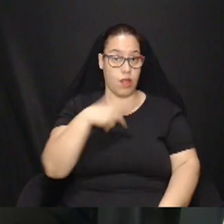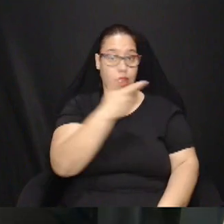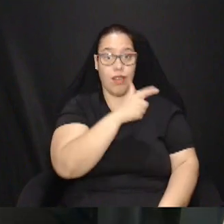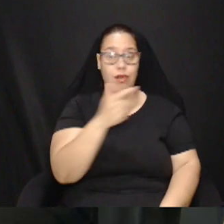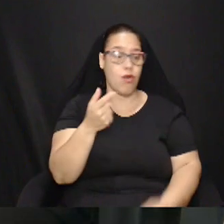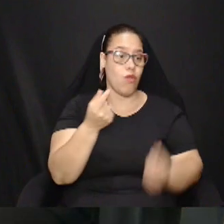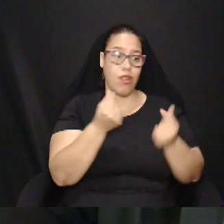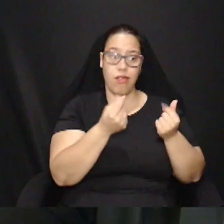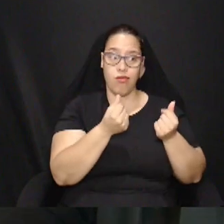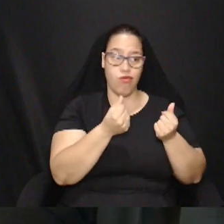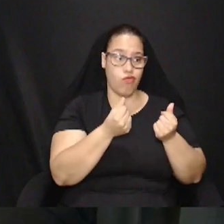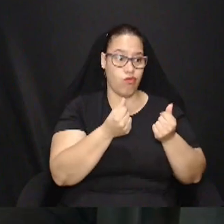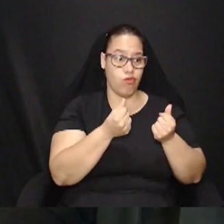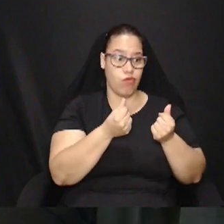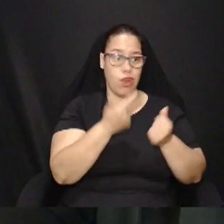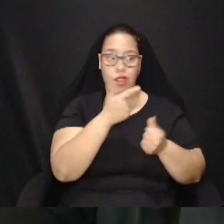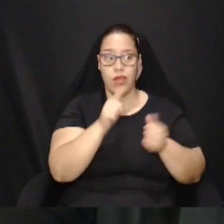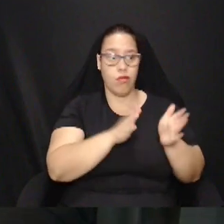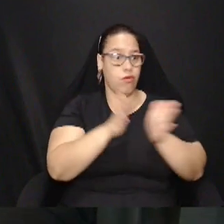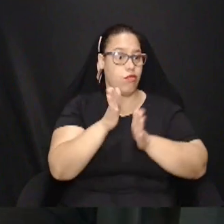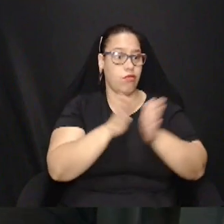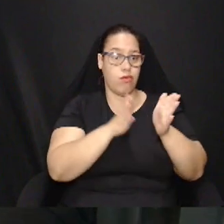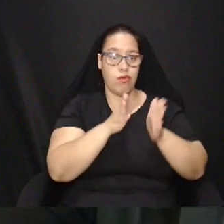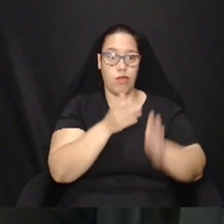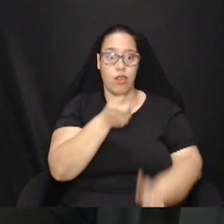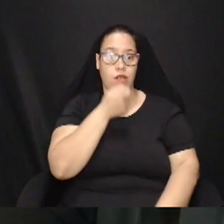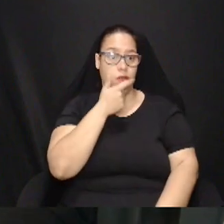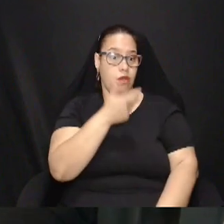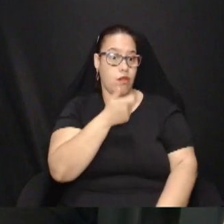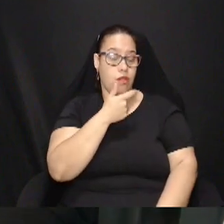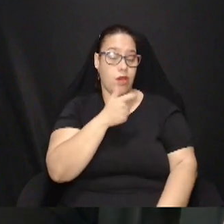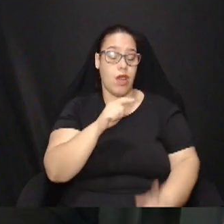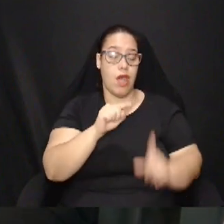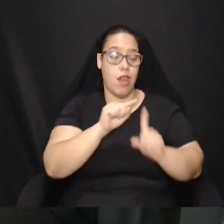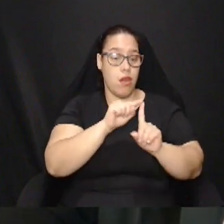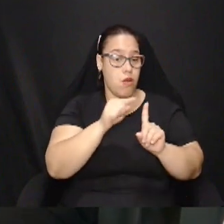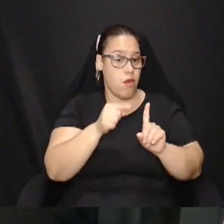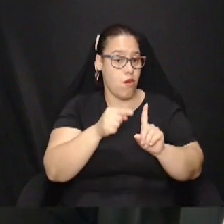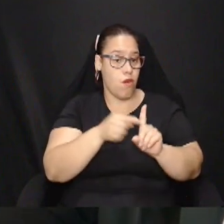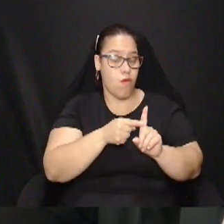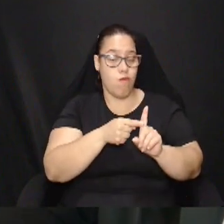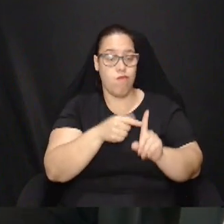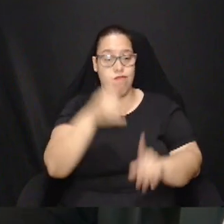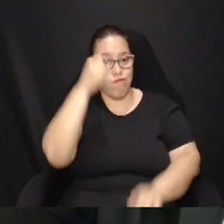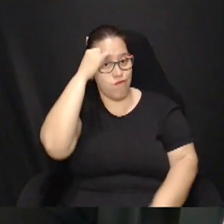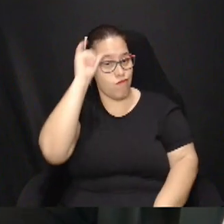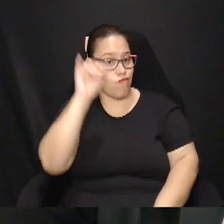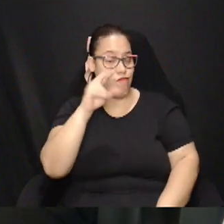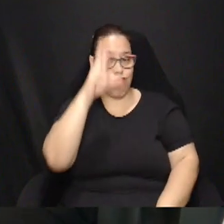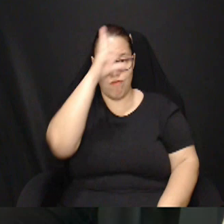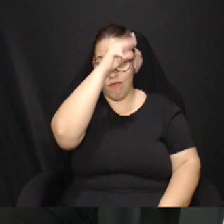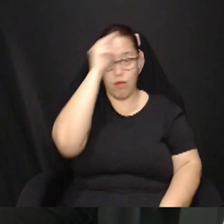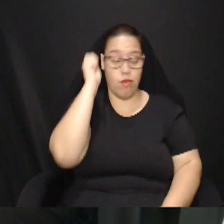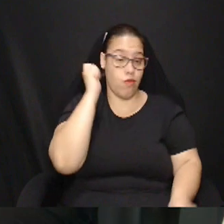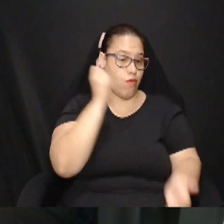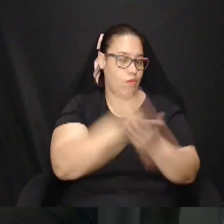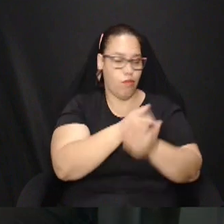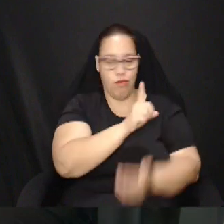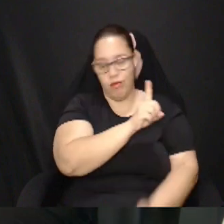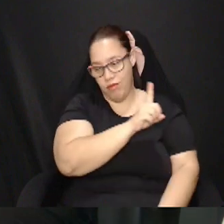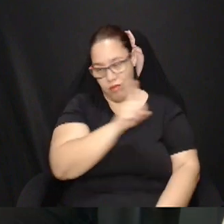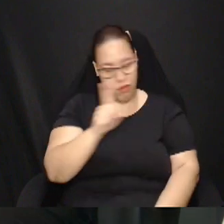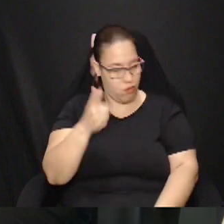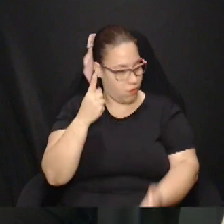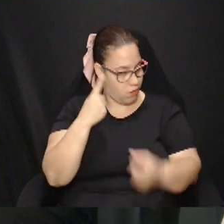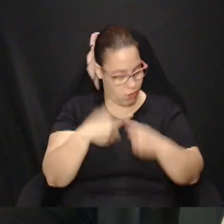têm acesso a esses métodos anticoncepcionais na rede pública. Por quê? Porque as prefeituras não compram. E por que não compram? Porque os